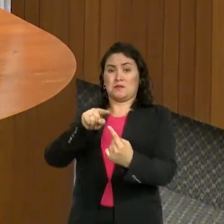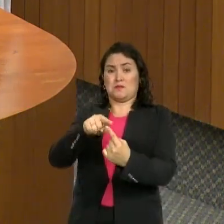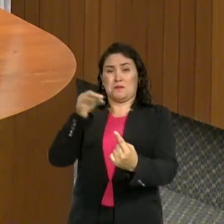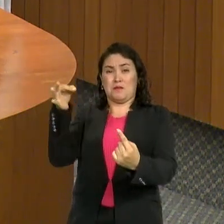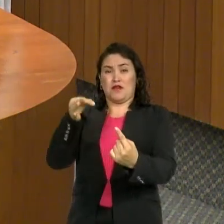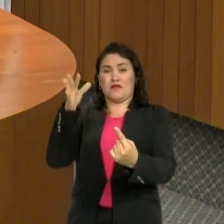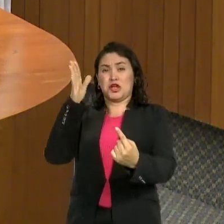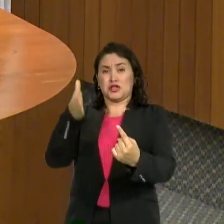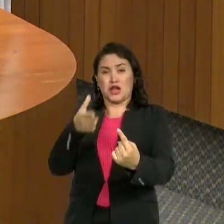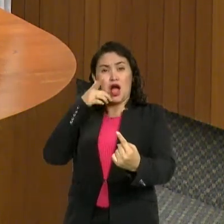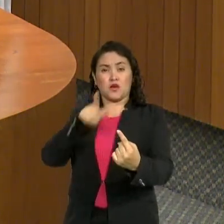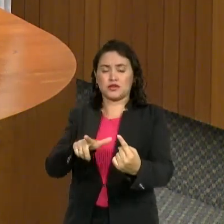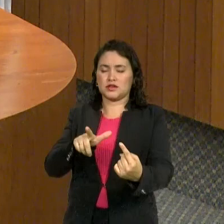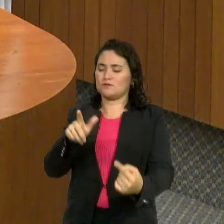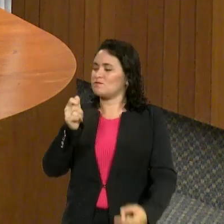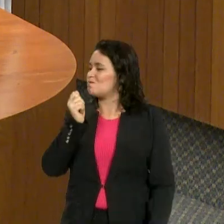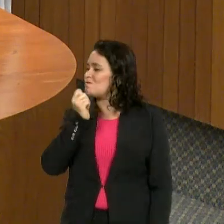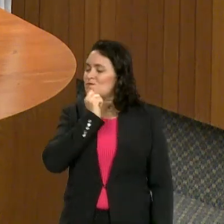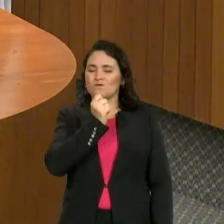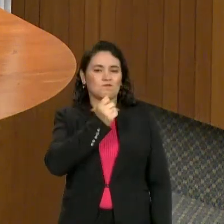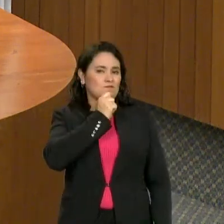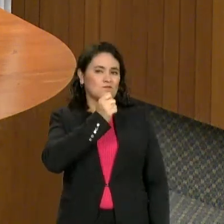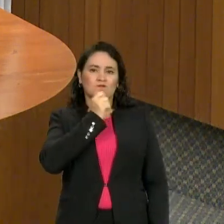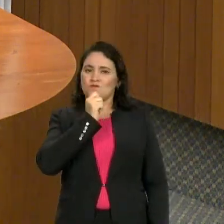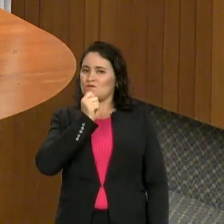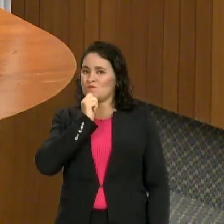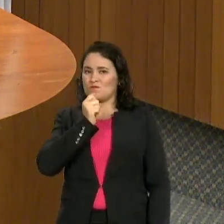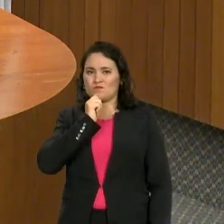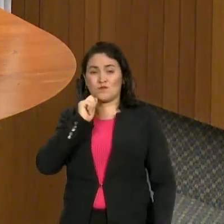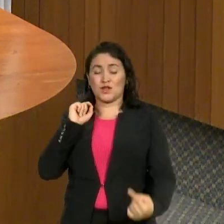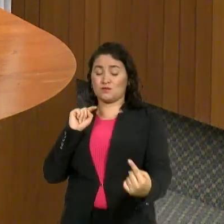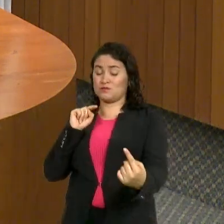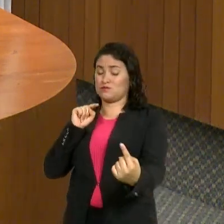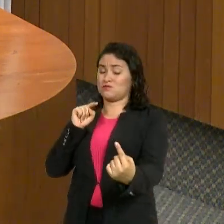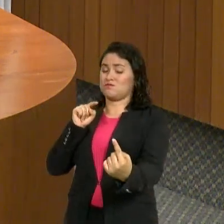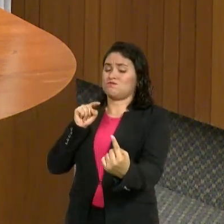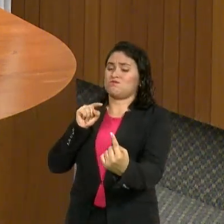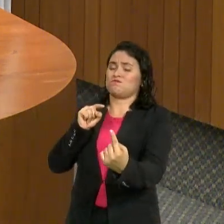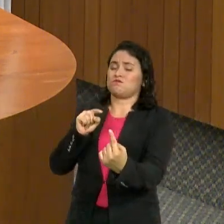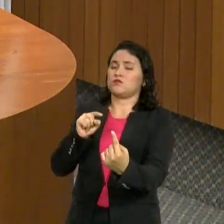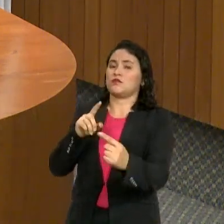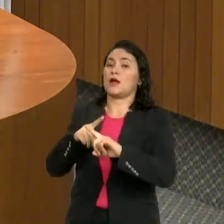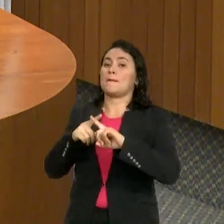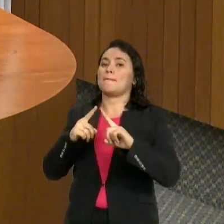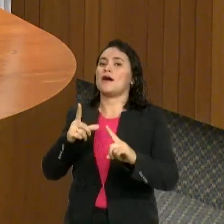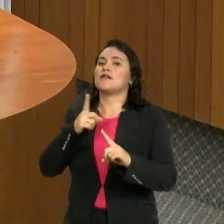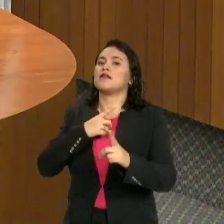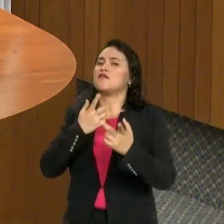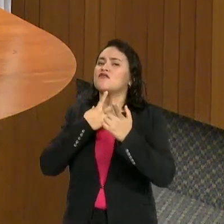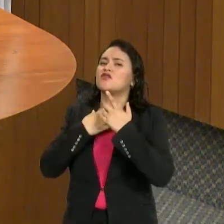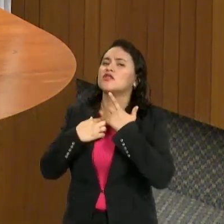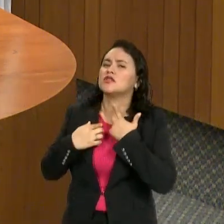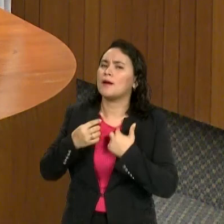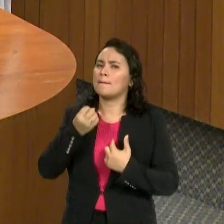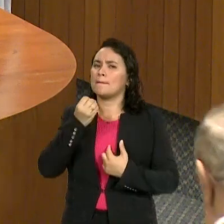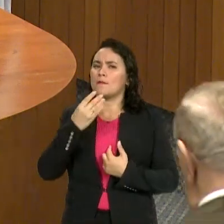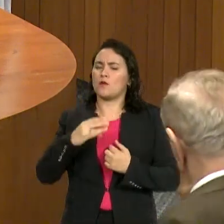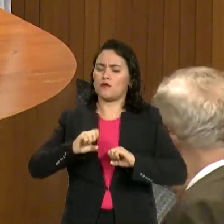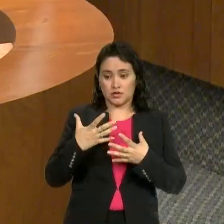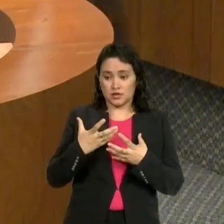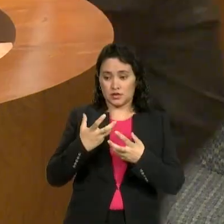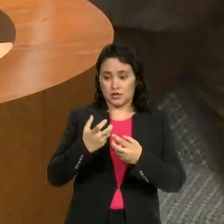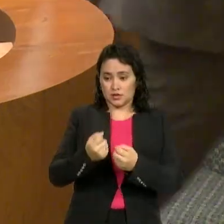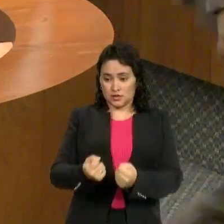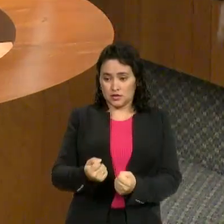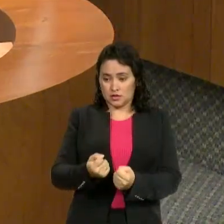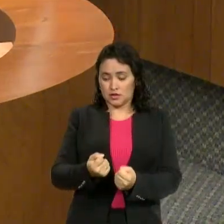longe do ideal do que a gente espera mais há uma boa vontade uma concentração de esforços da Mob